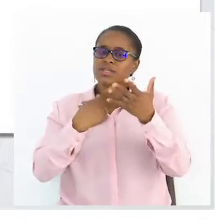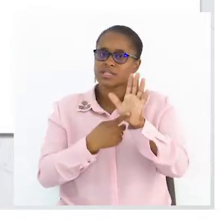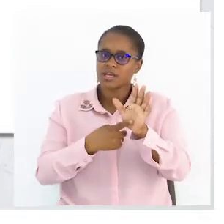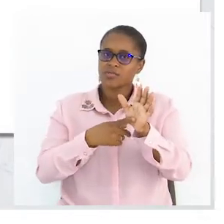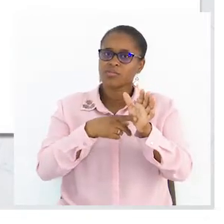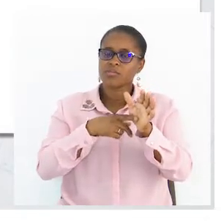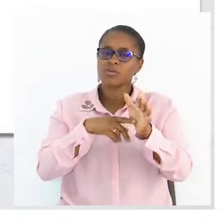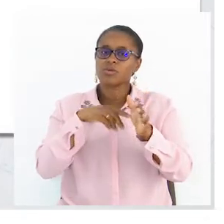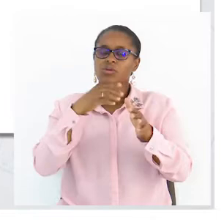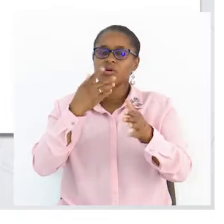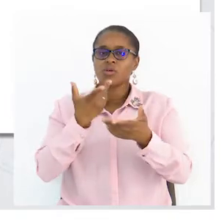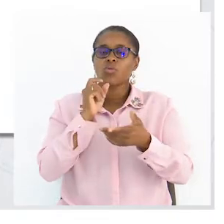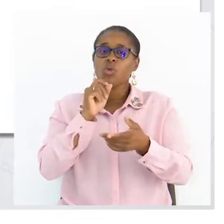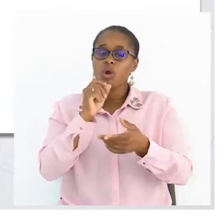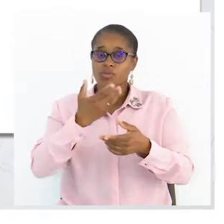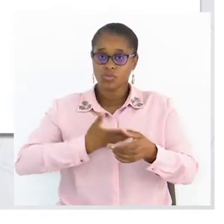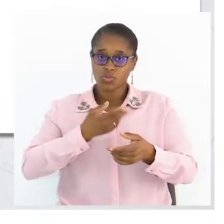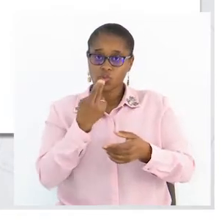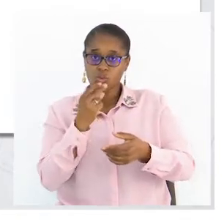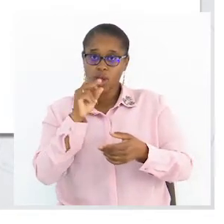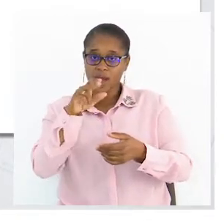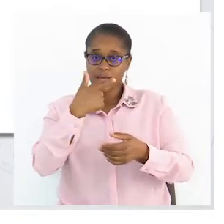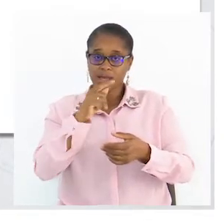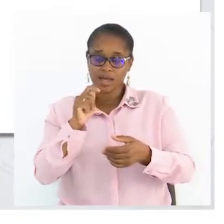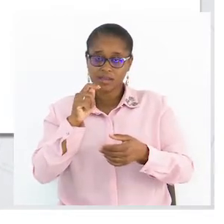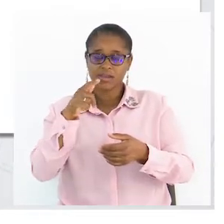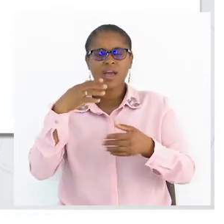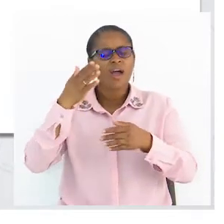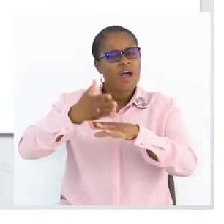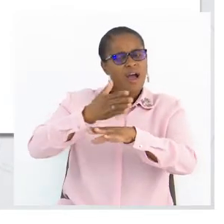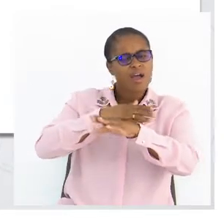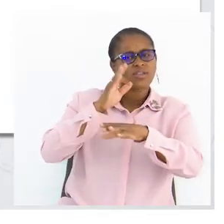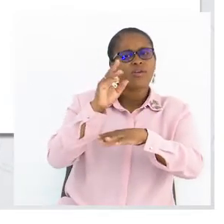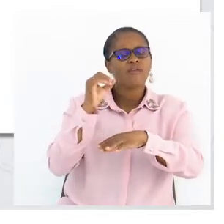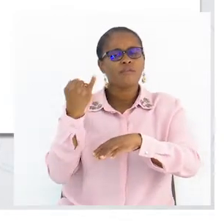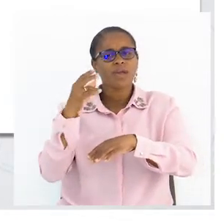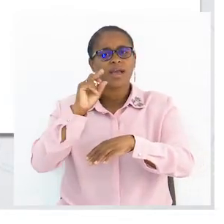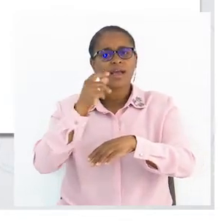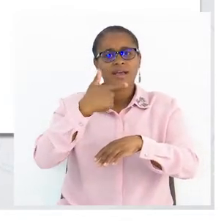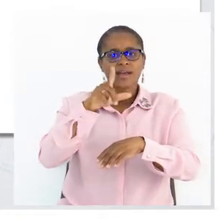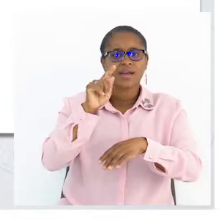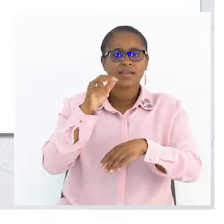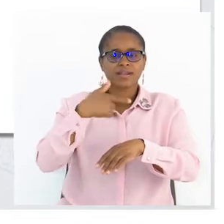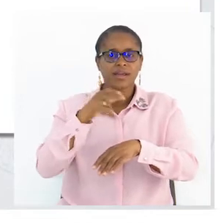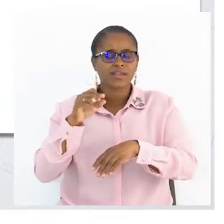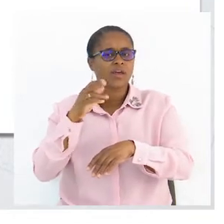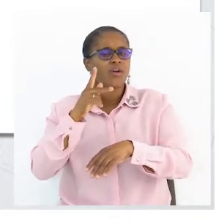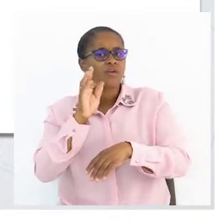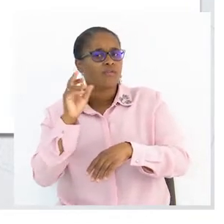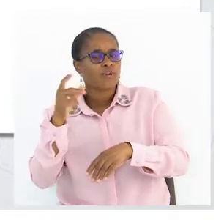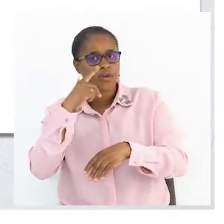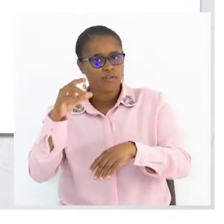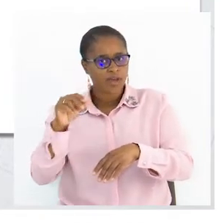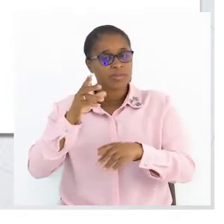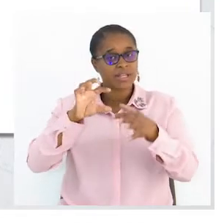Duarte foi atleta. Foi é um verbo de ligação, atleta é um nome. Um